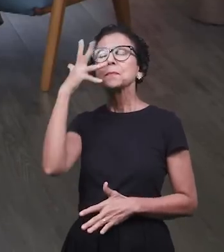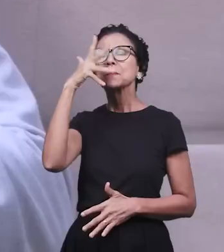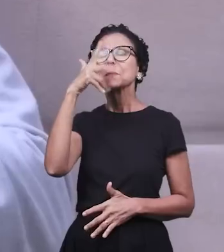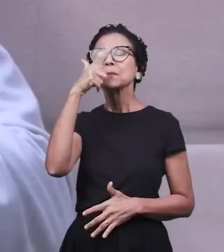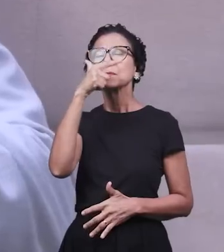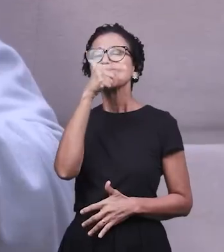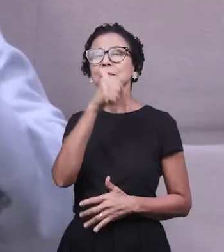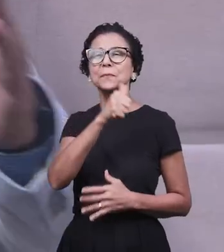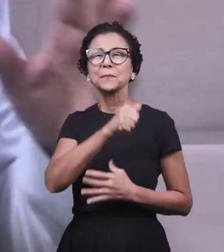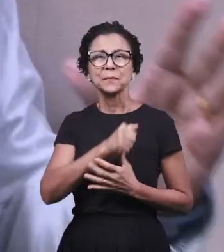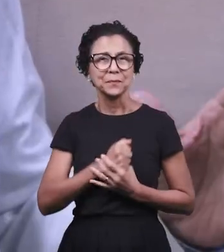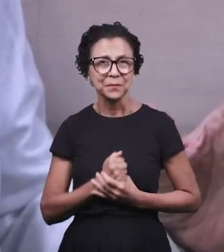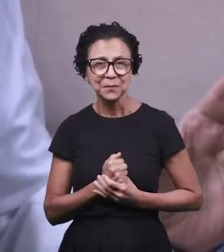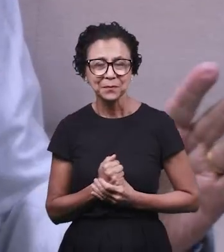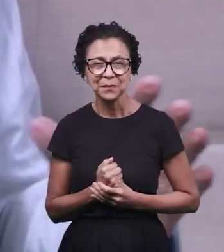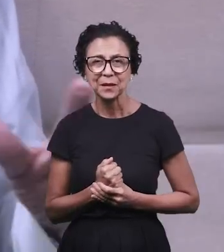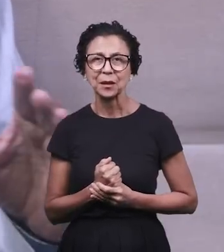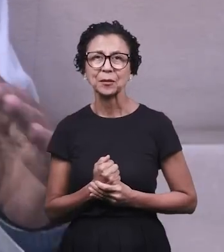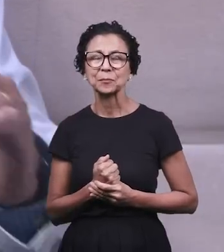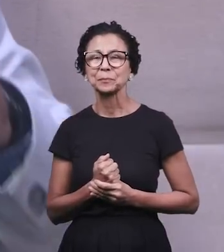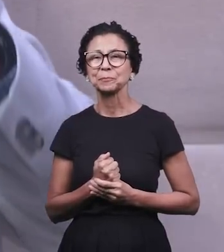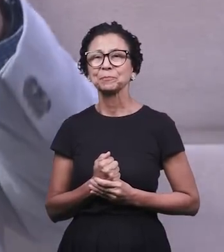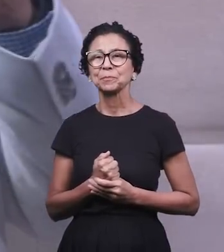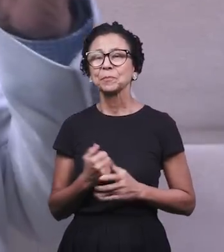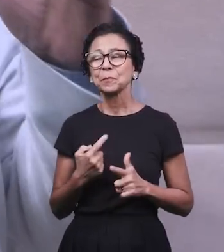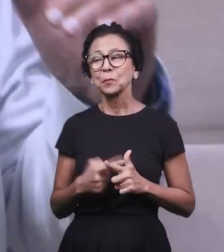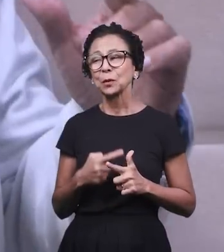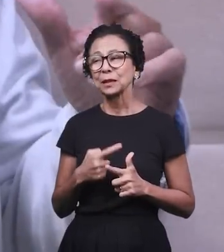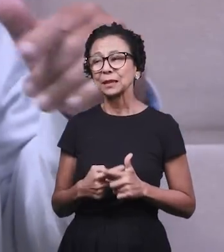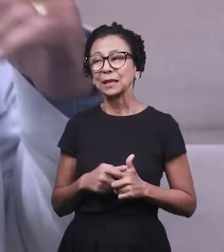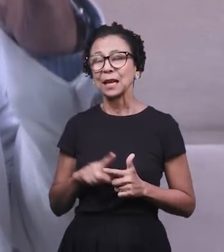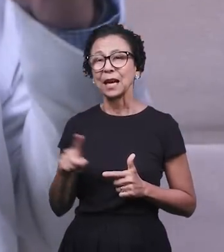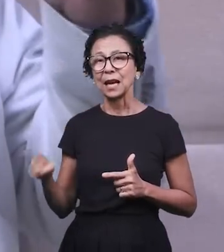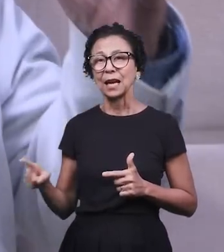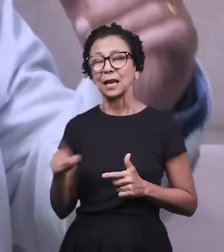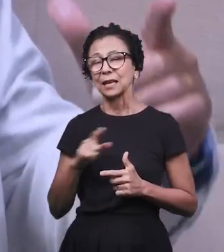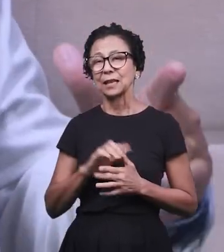destacada e consiste, Sérgio, principalmente